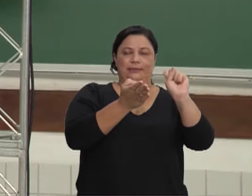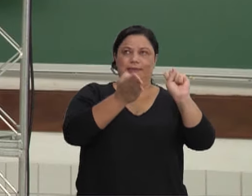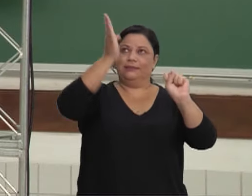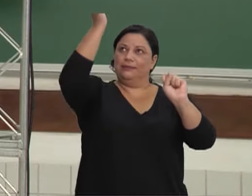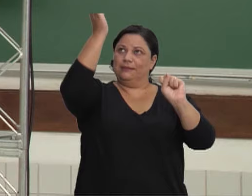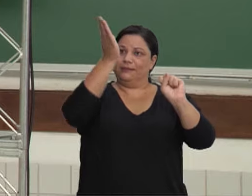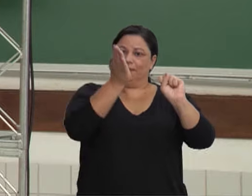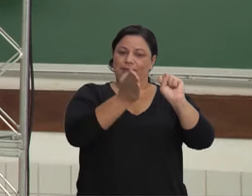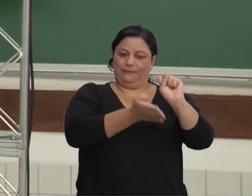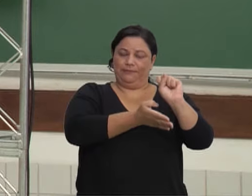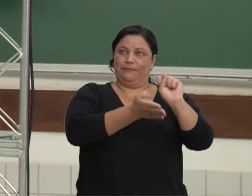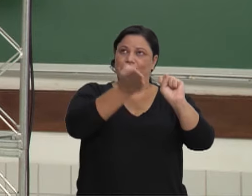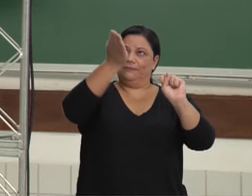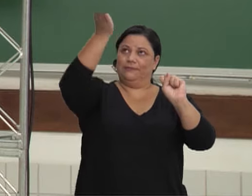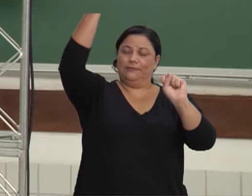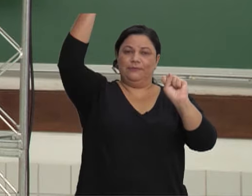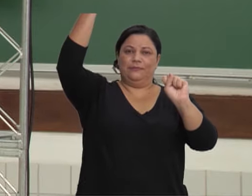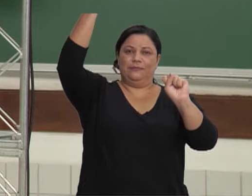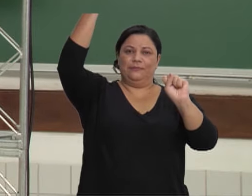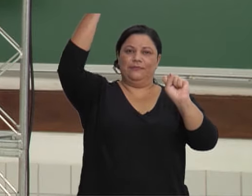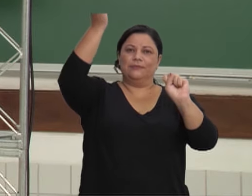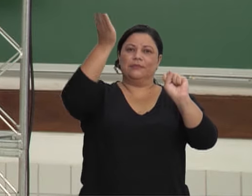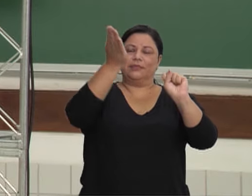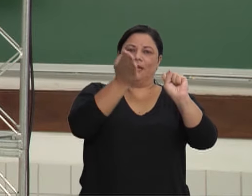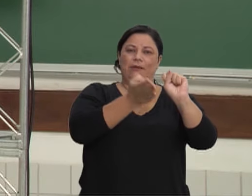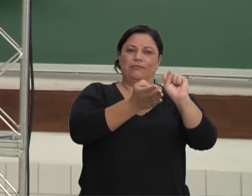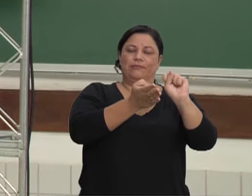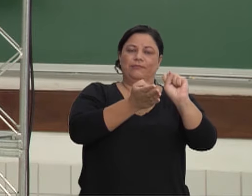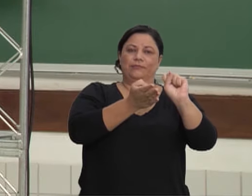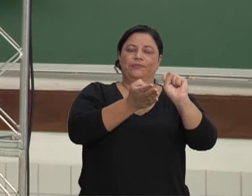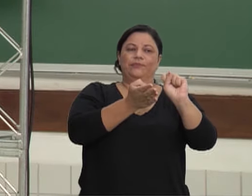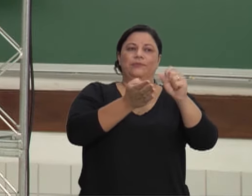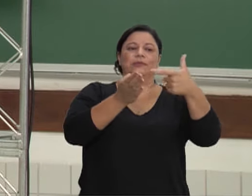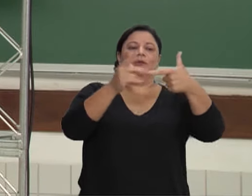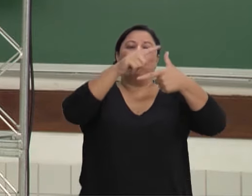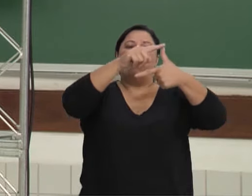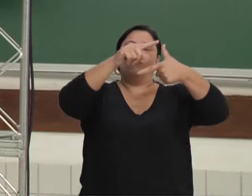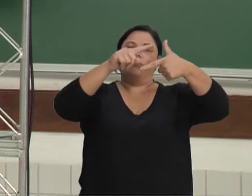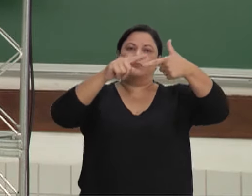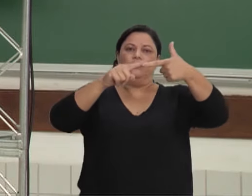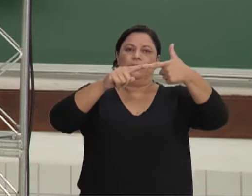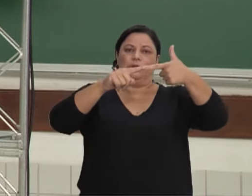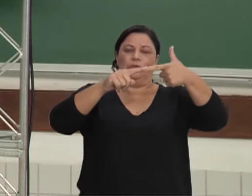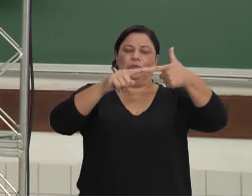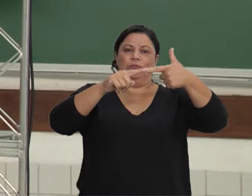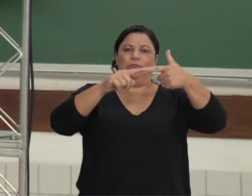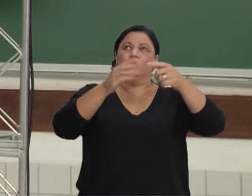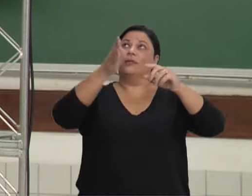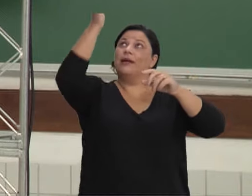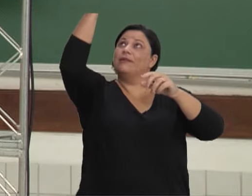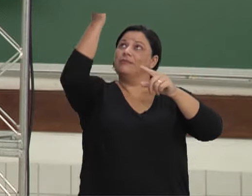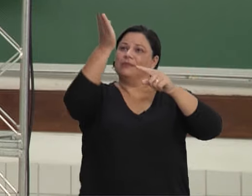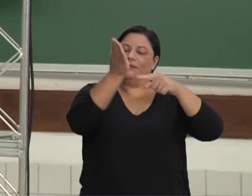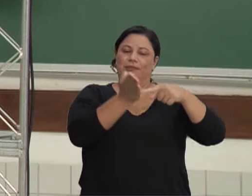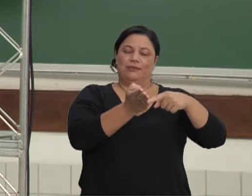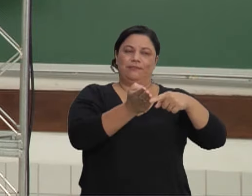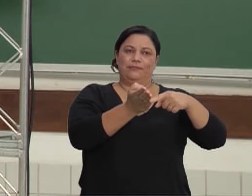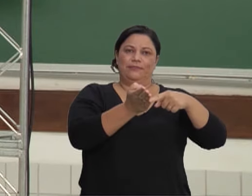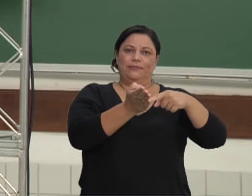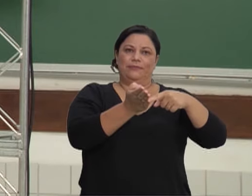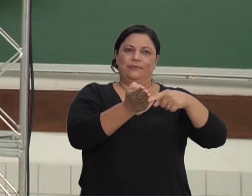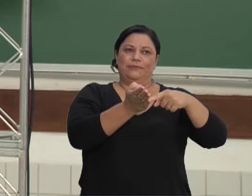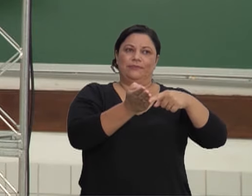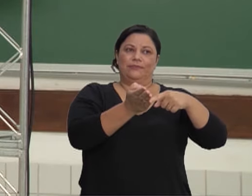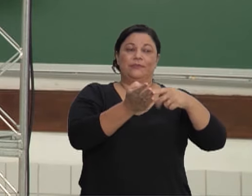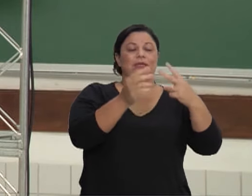está perpendicular, ela forma um ângulo de 90 graus. O que eu tenho? Tenho 2 pontos.